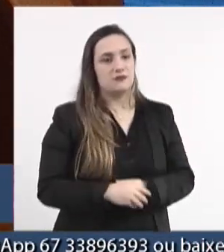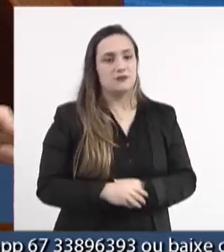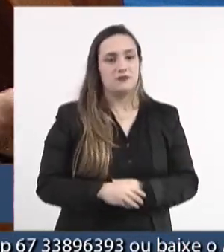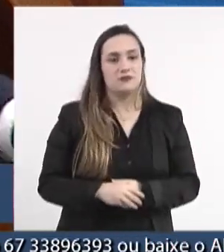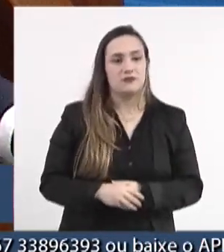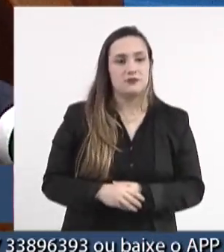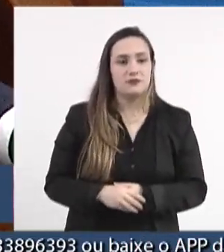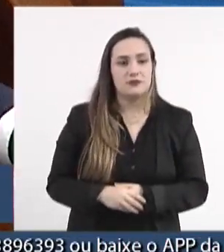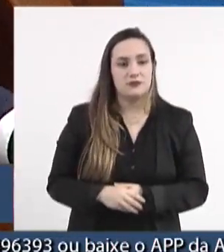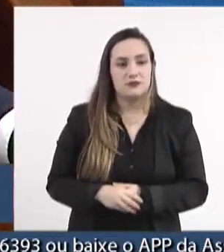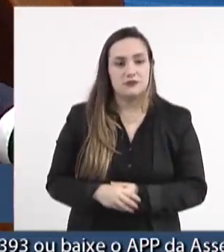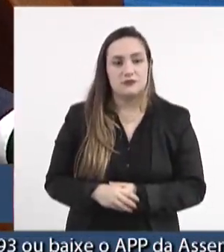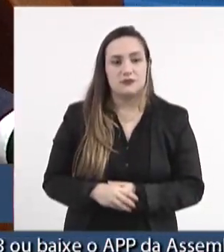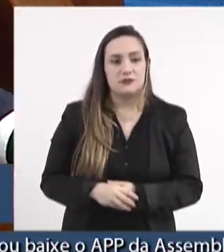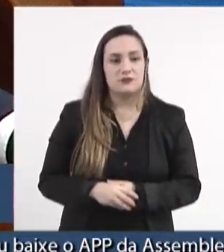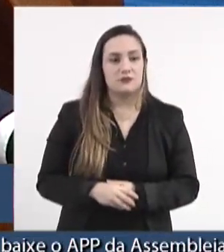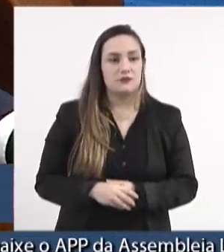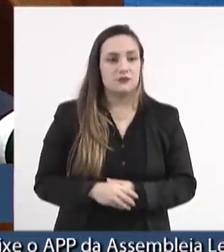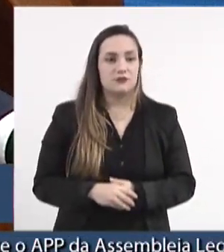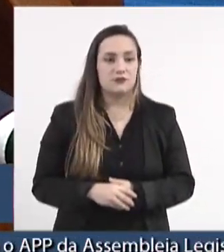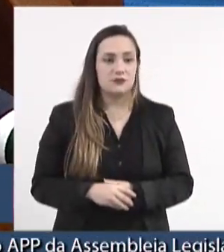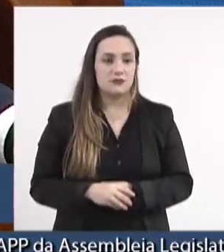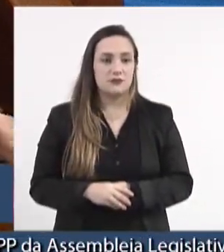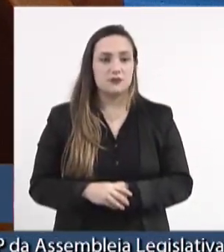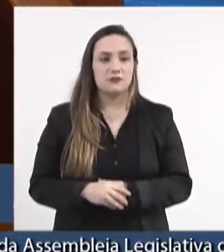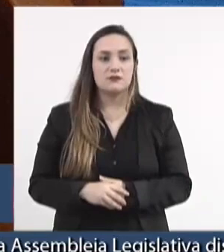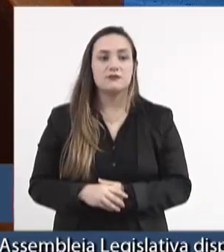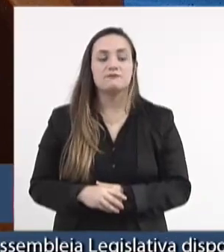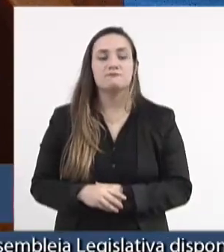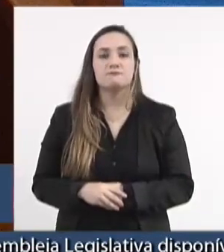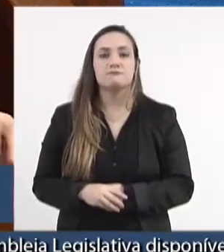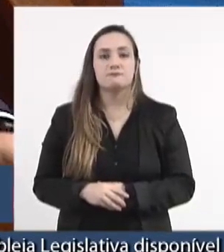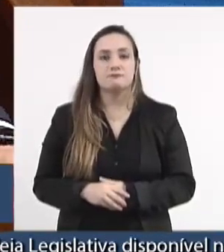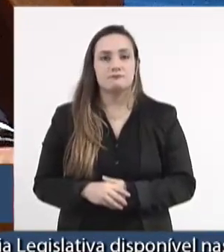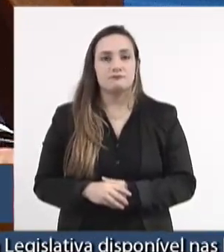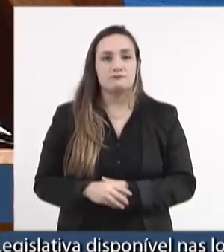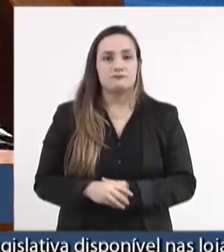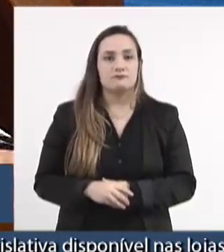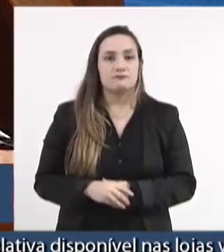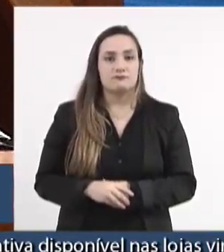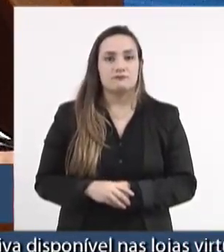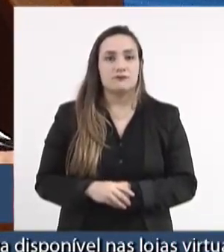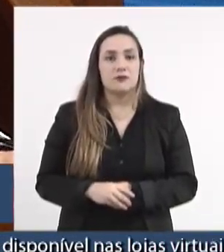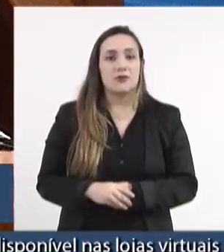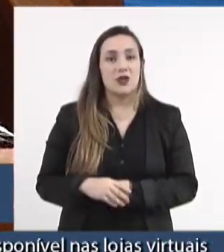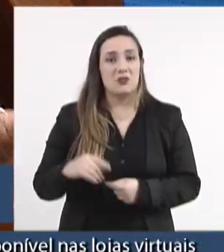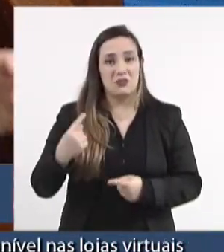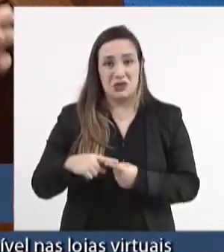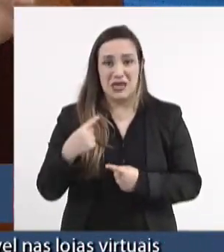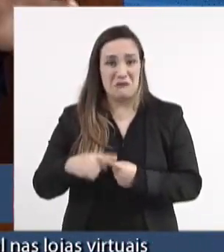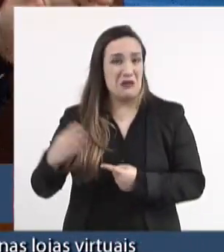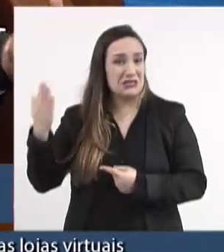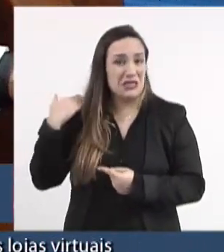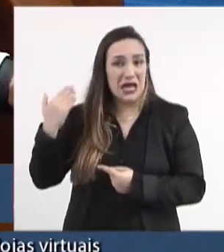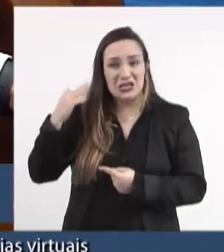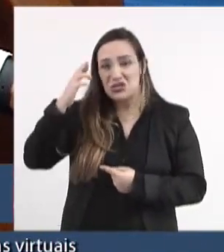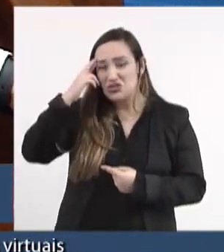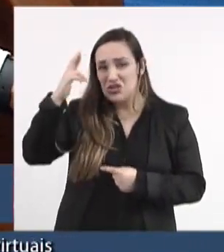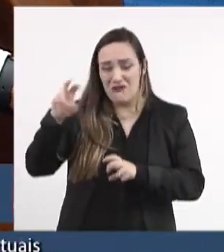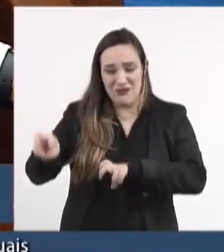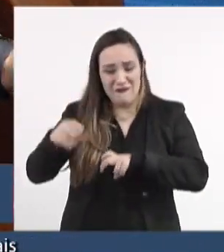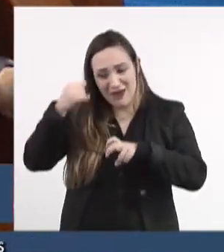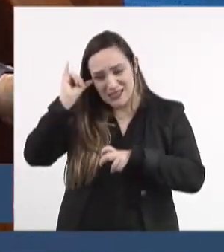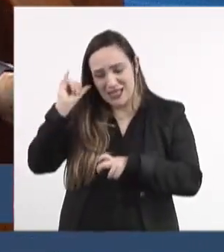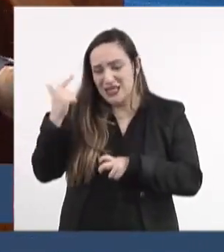Naquela época, o produtor ele tinha dificuldade de conseguir informações. Ele tinha dificuldade